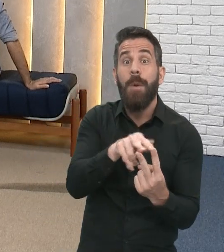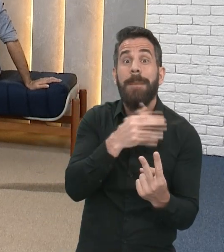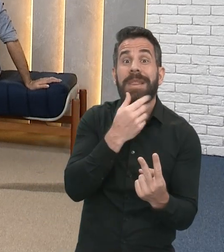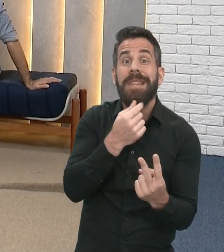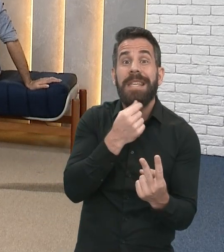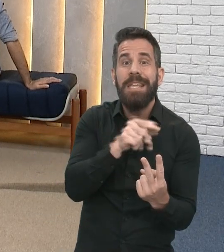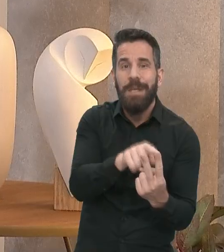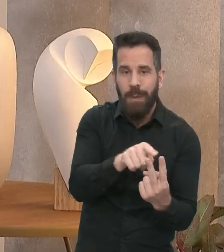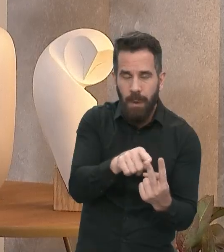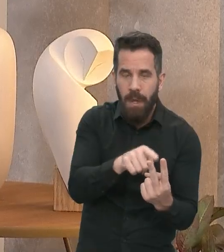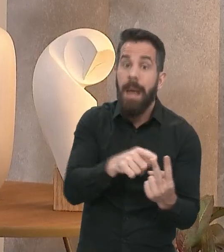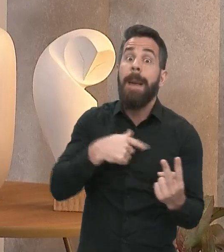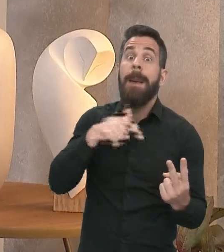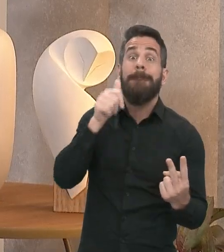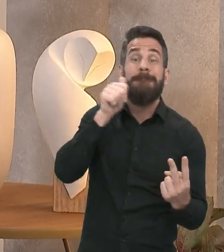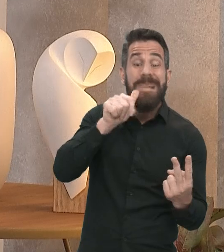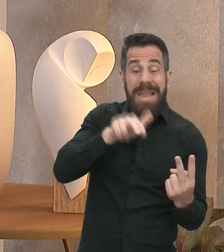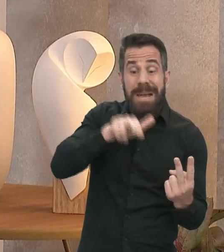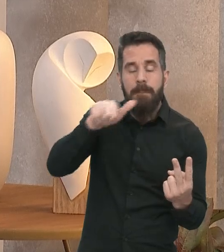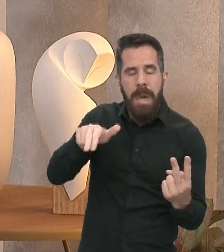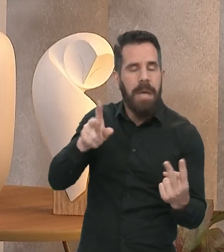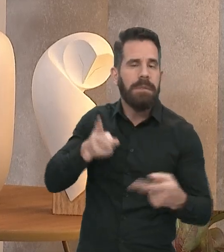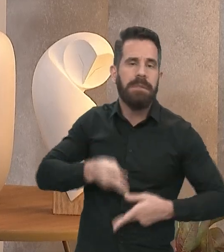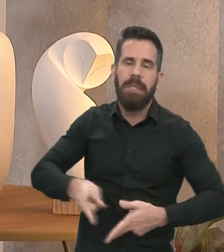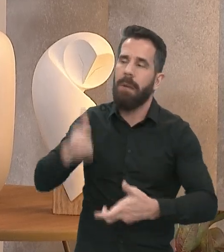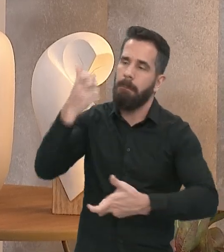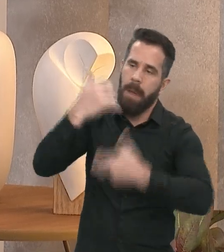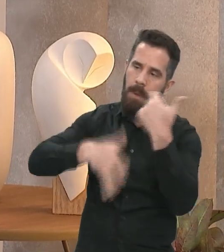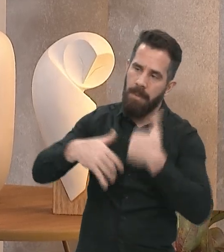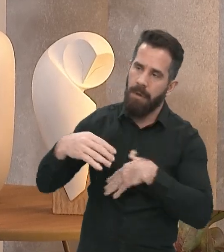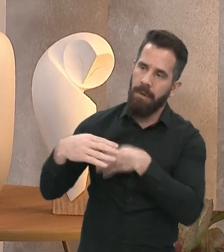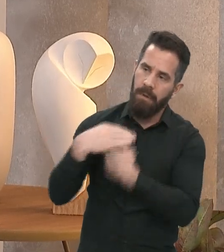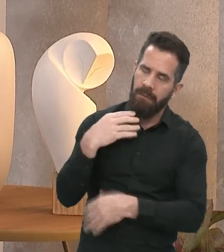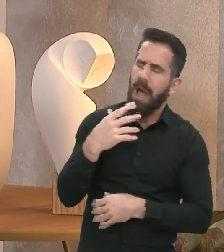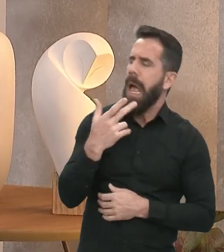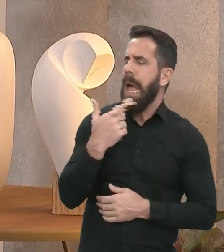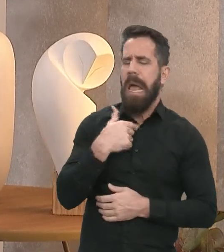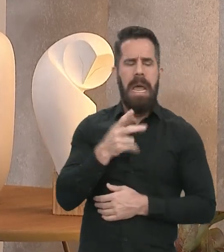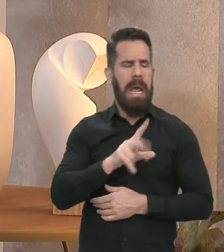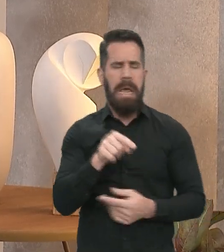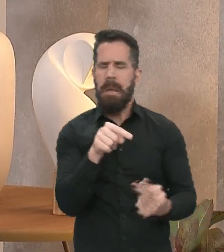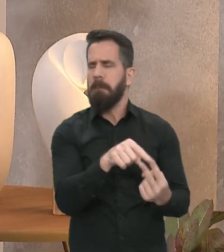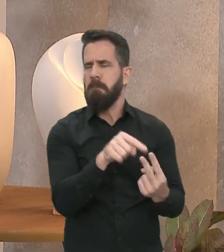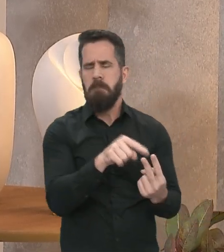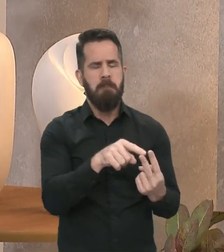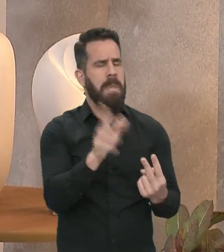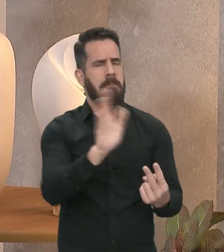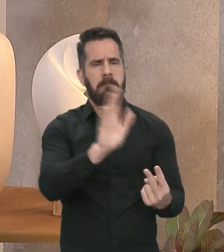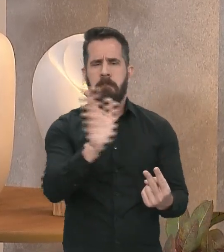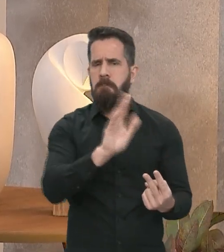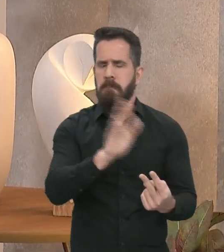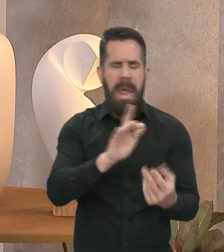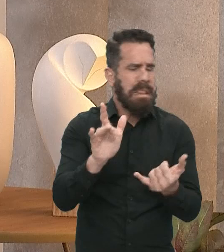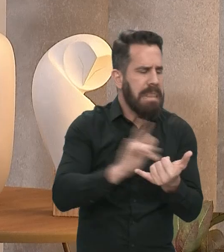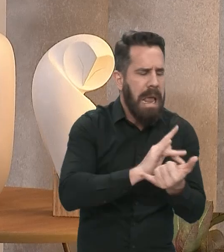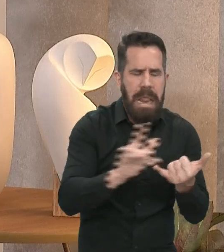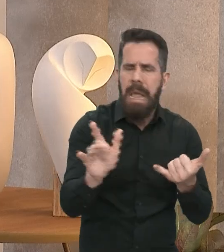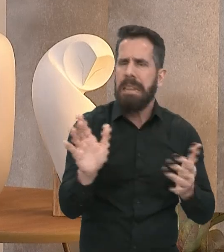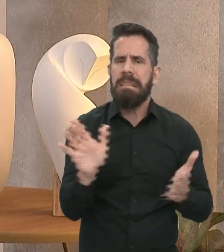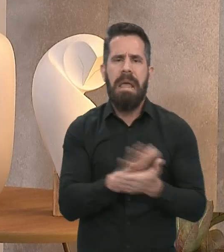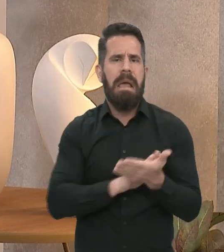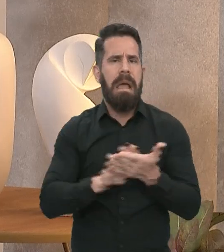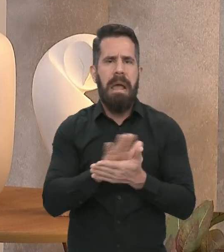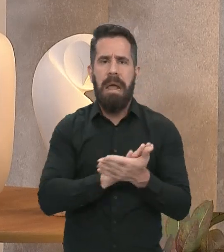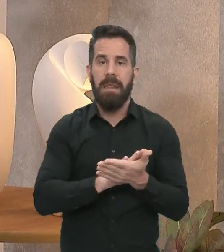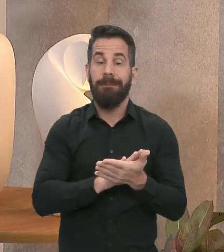não ia ter acesso a telas. E aí acaba mudando isso, né? Até porque, como a gente estava falando, é preciso observar